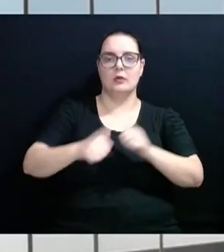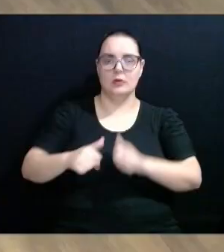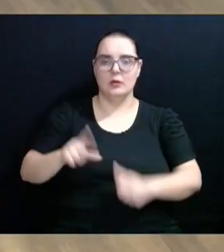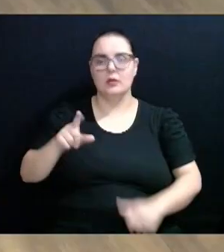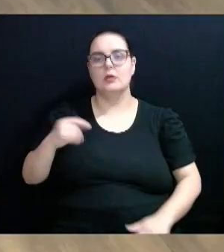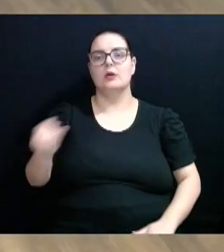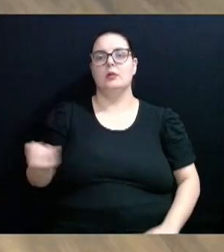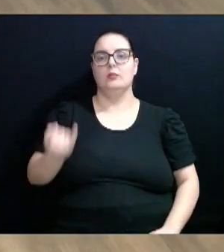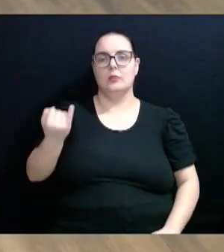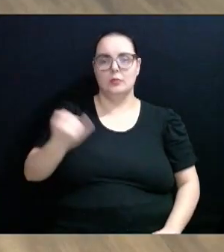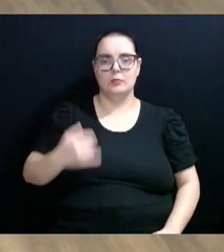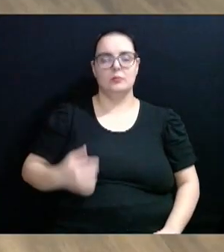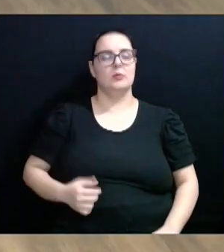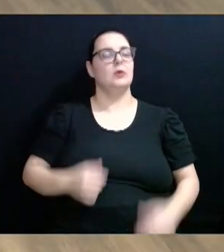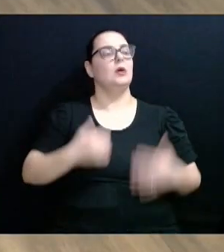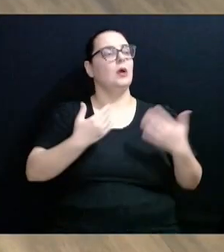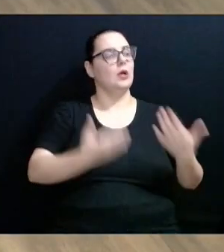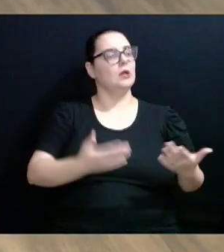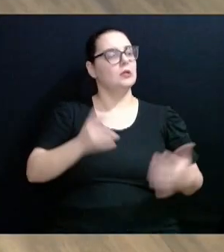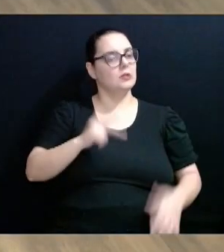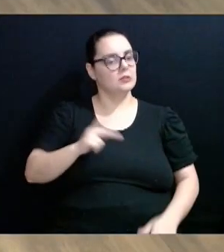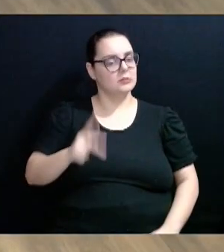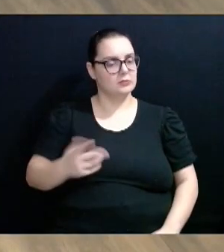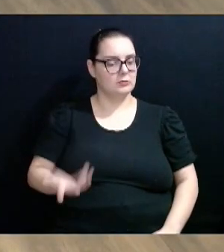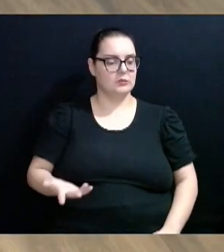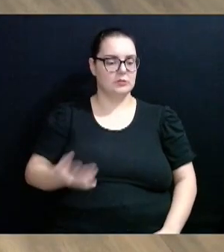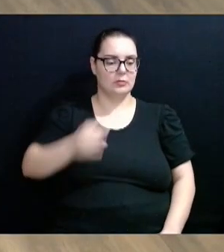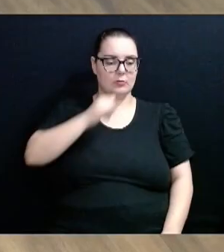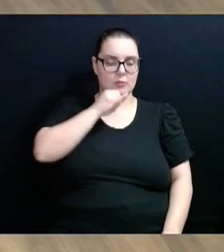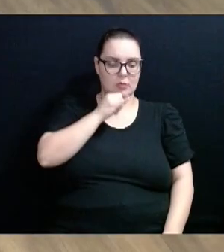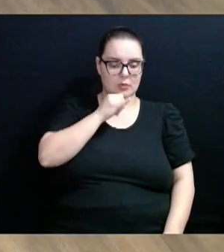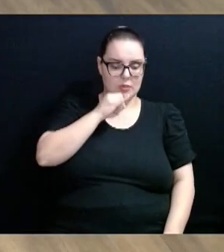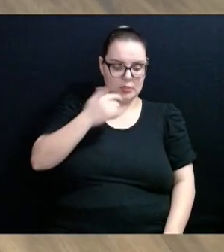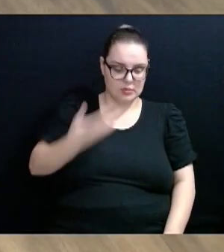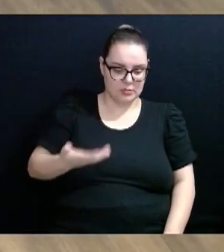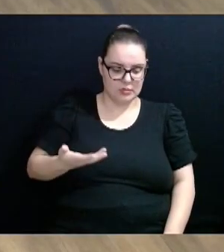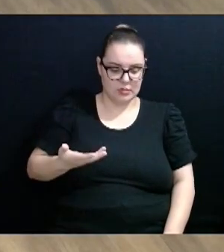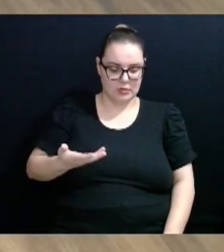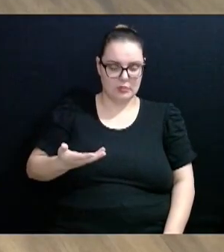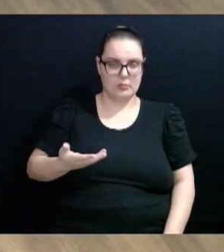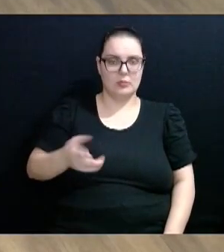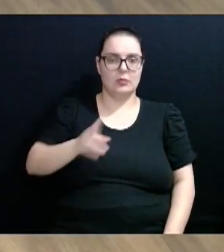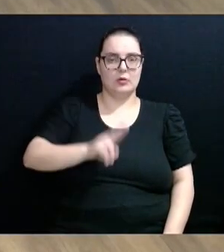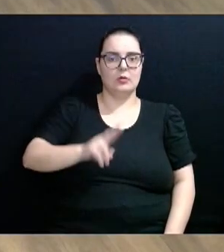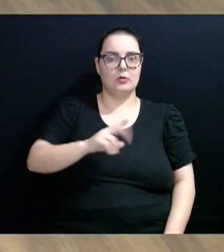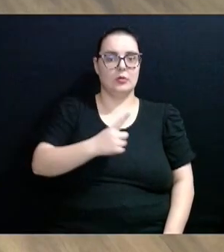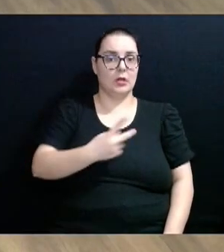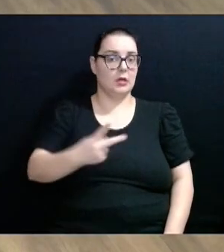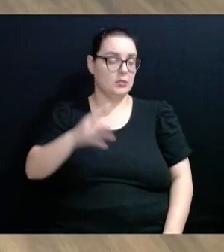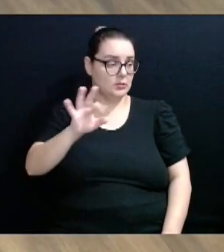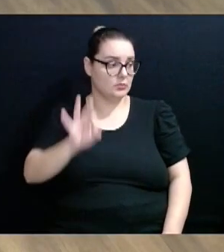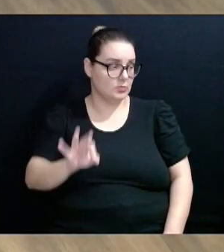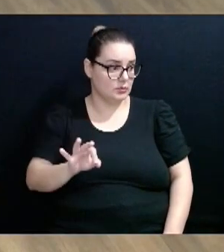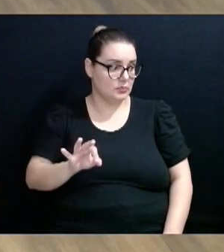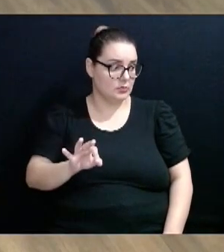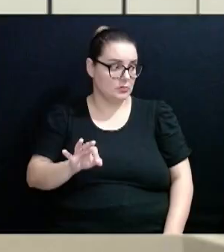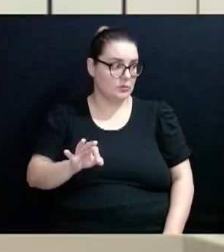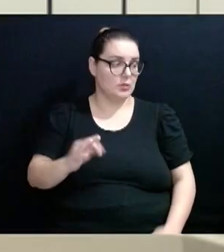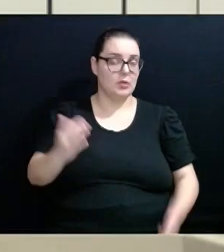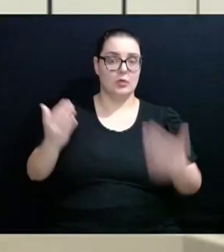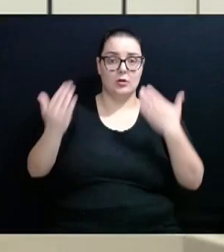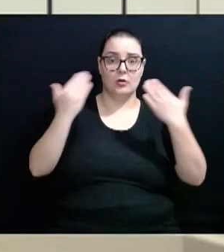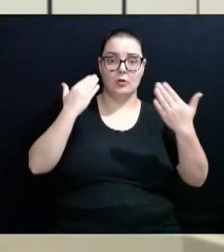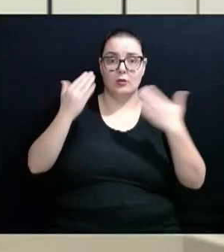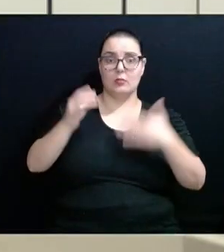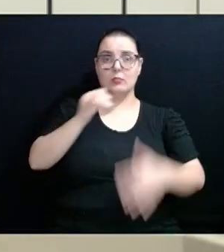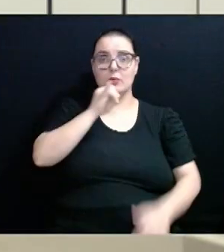nesse caso, professor, a gente pode, por exemplo, usar esses 12%, comparando, por exemplo,